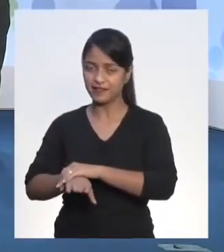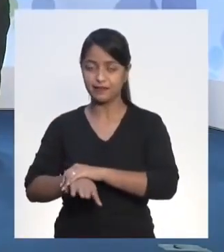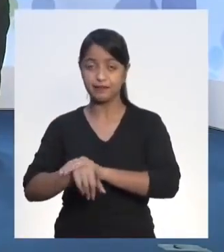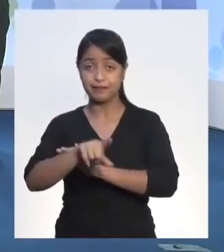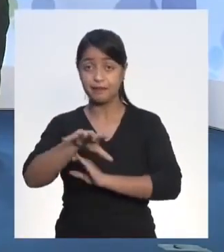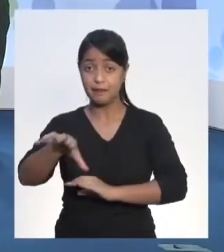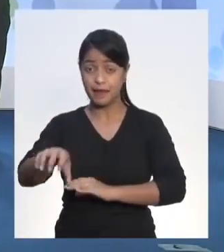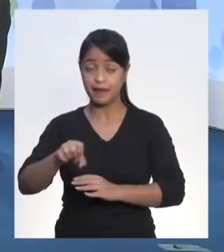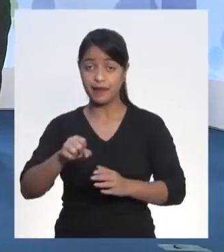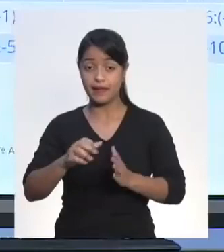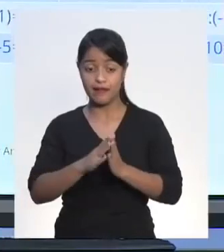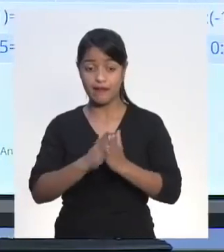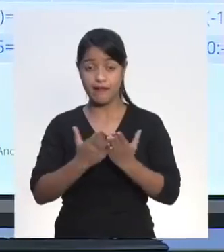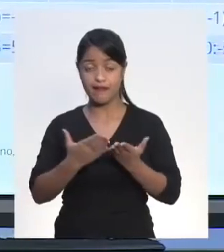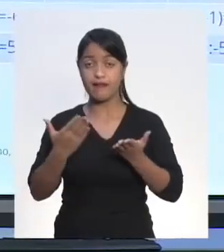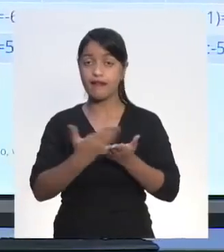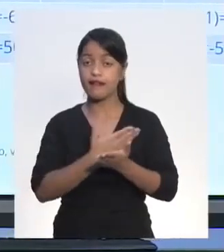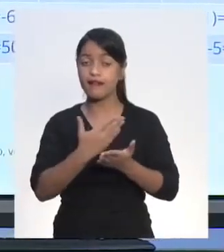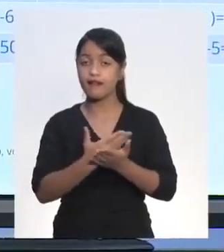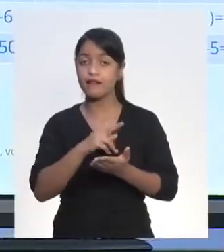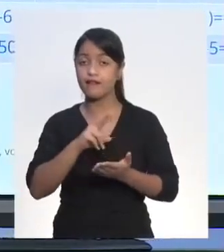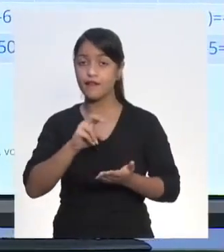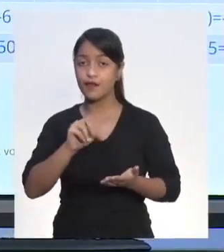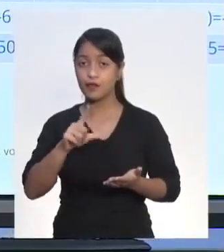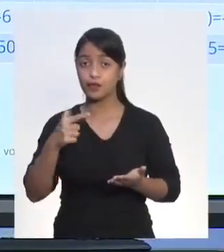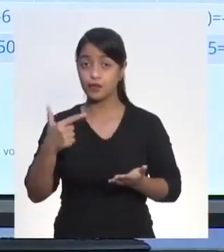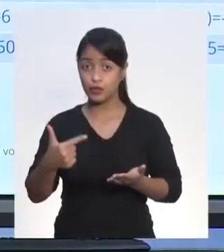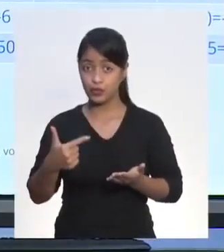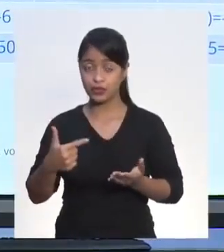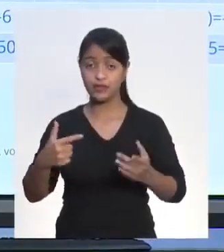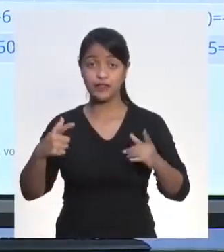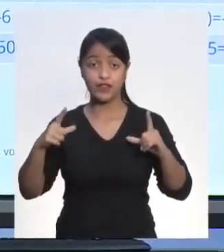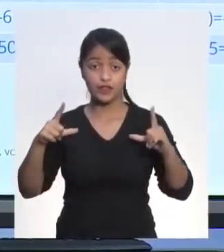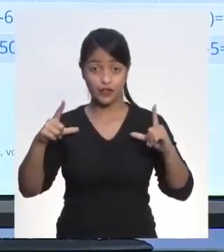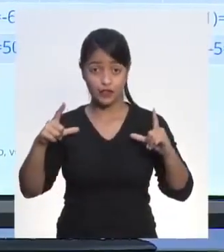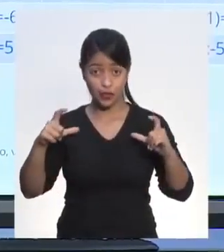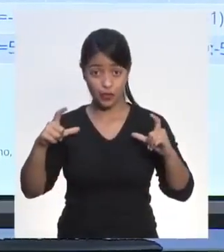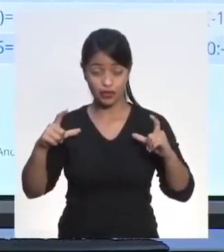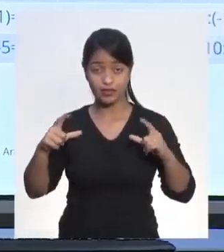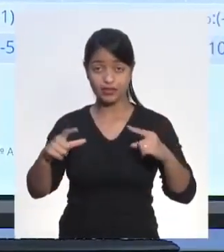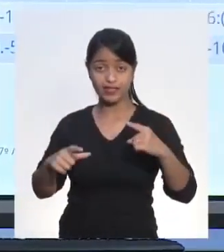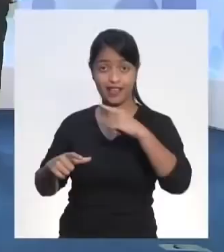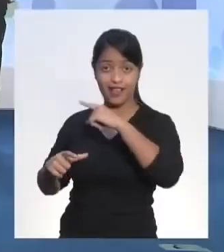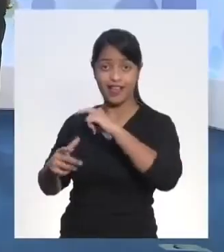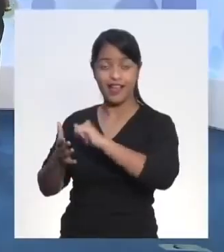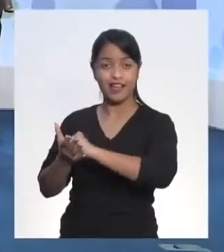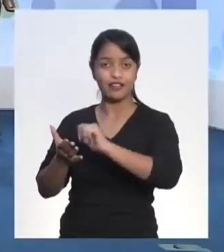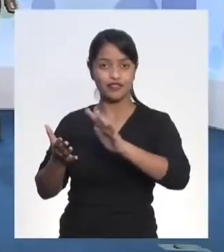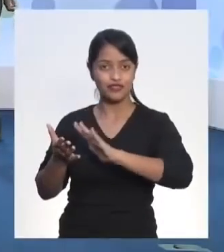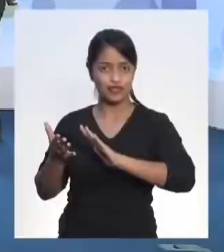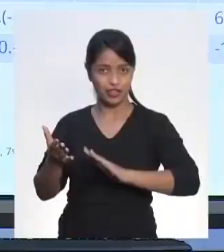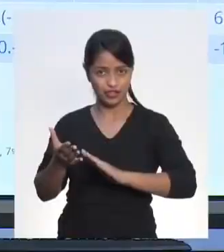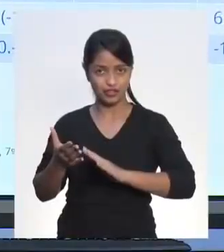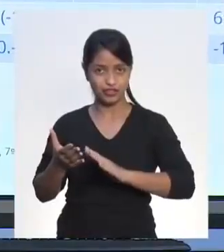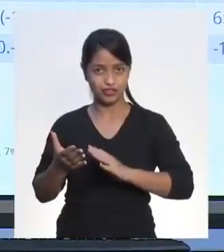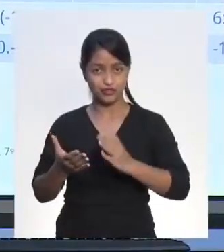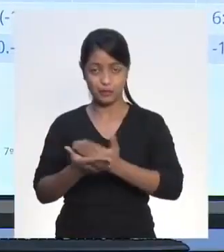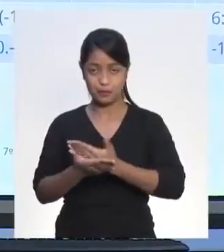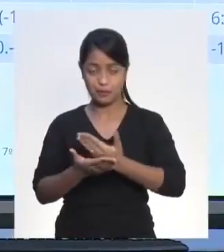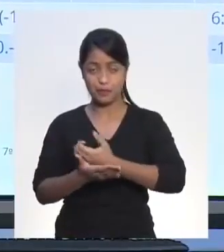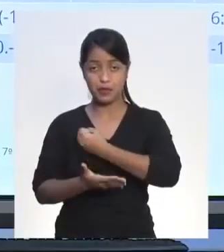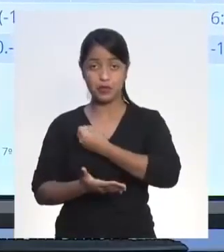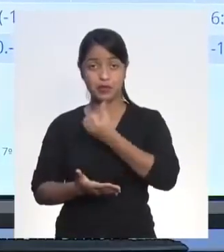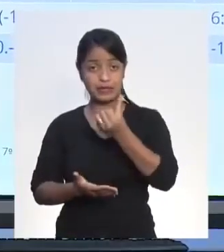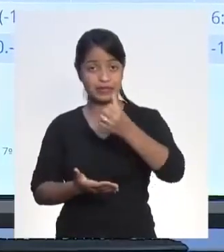quero que você pegue o volume 2, fotografe essa atividade da página 67,